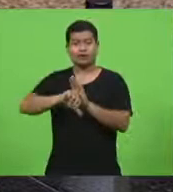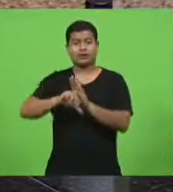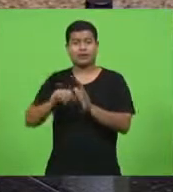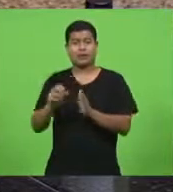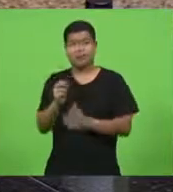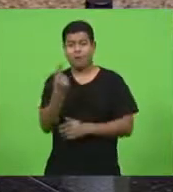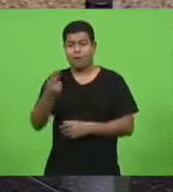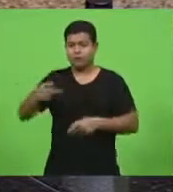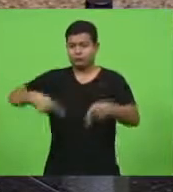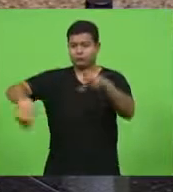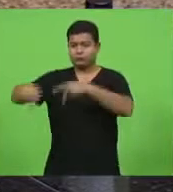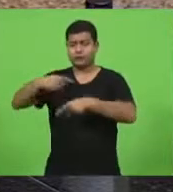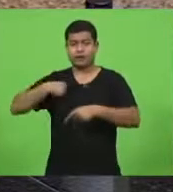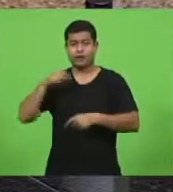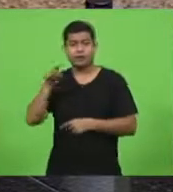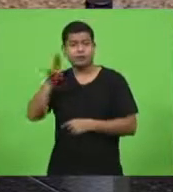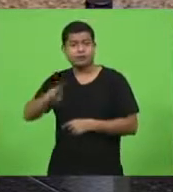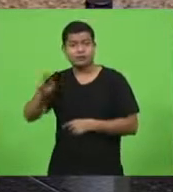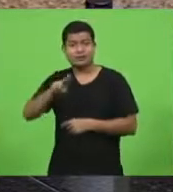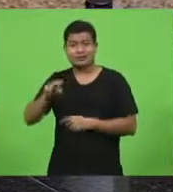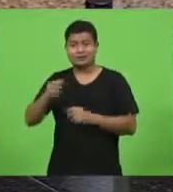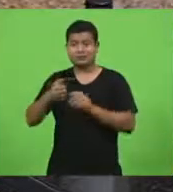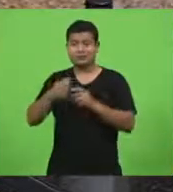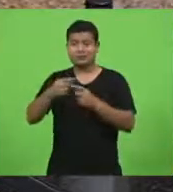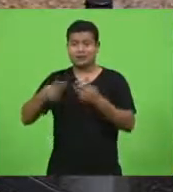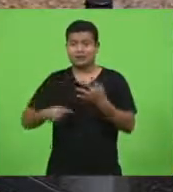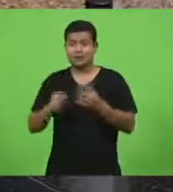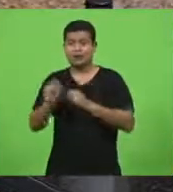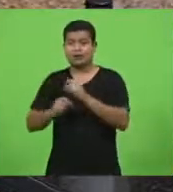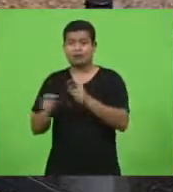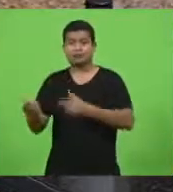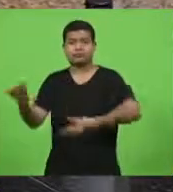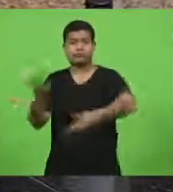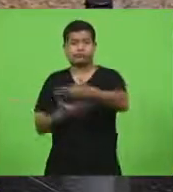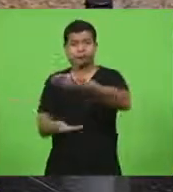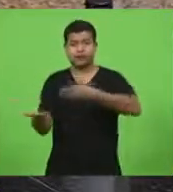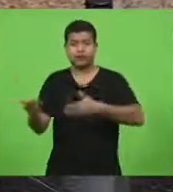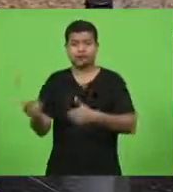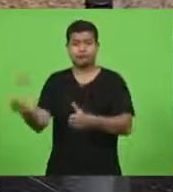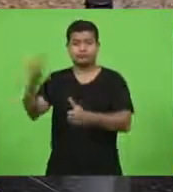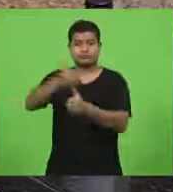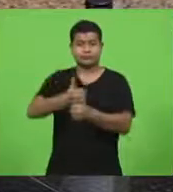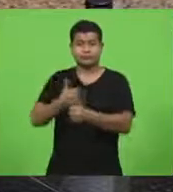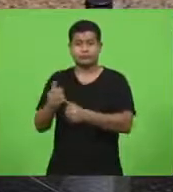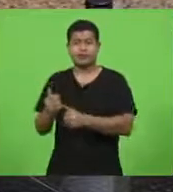está sendo utilizado um critério exclusivo ali por movimentação. Antigamente,